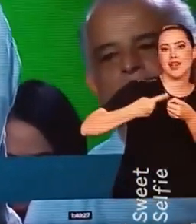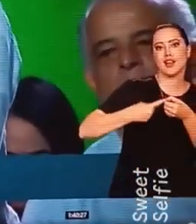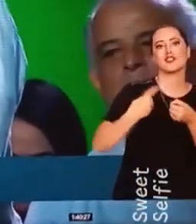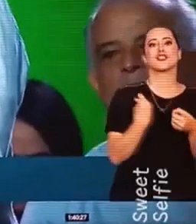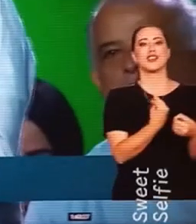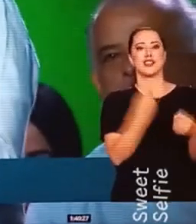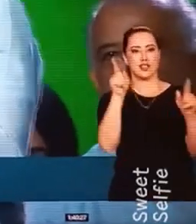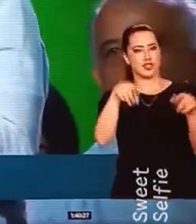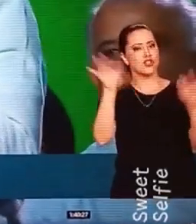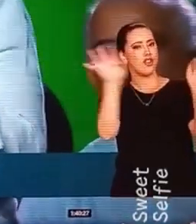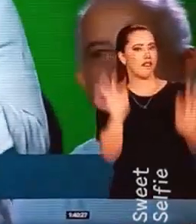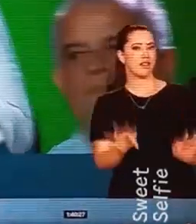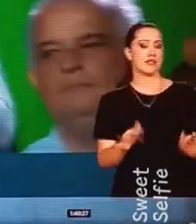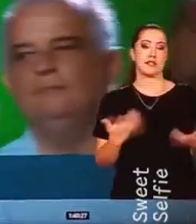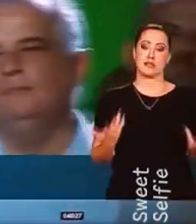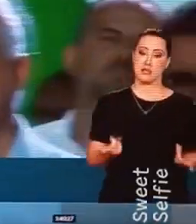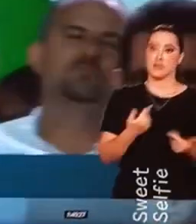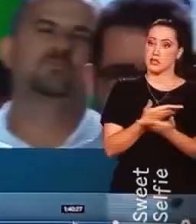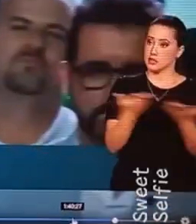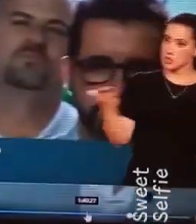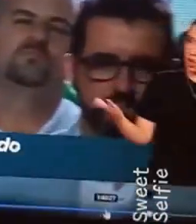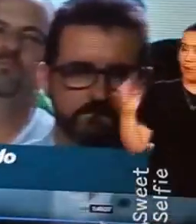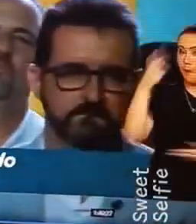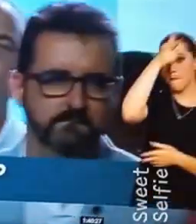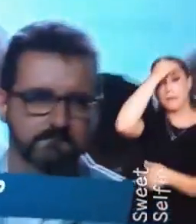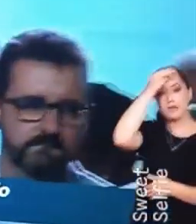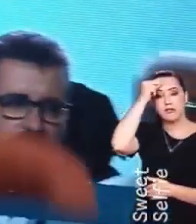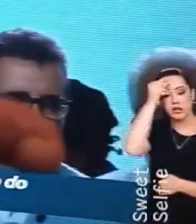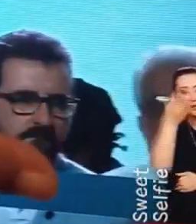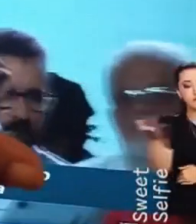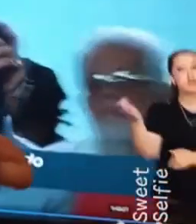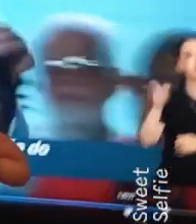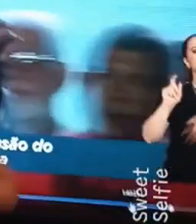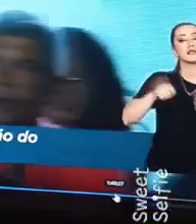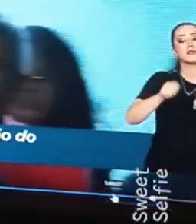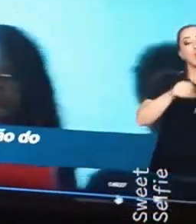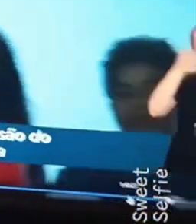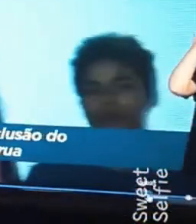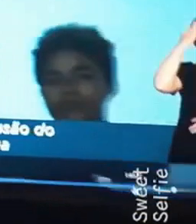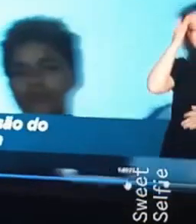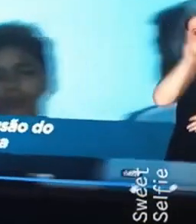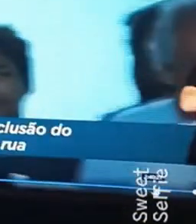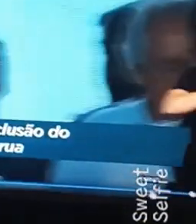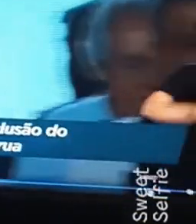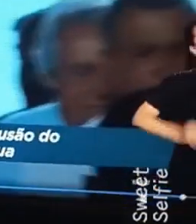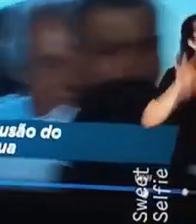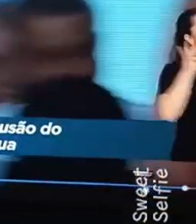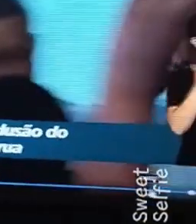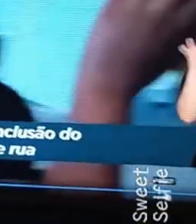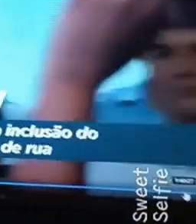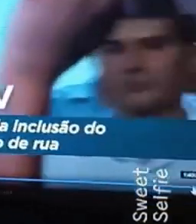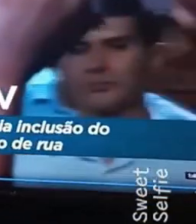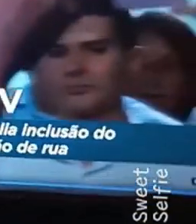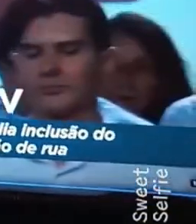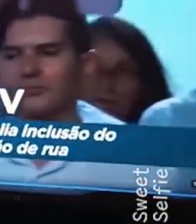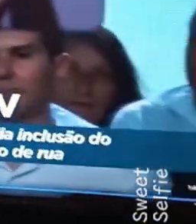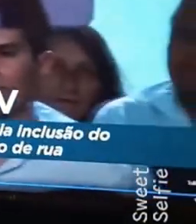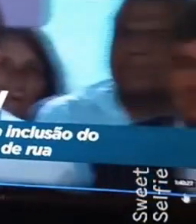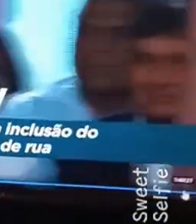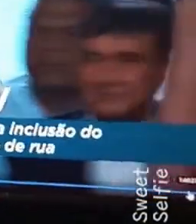feliz. Então, companheiros prefeitos, você pode saber que o governo federal não faltará com